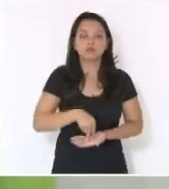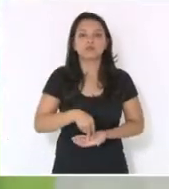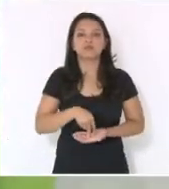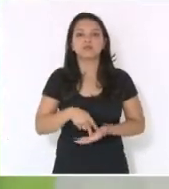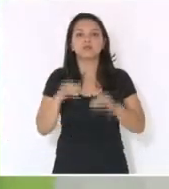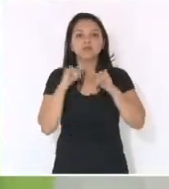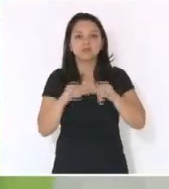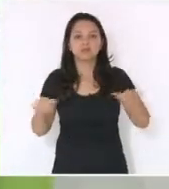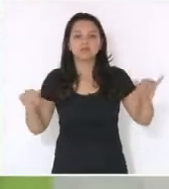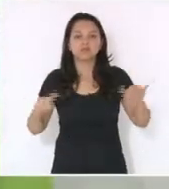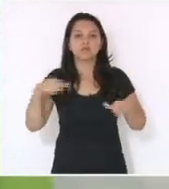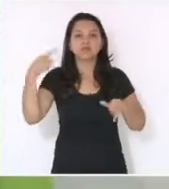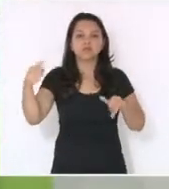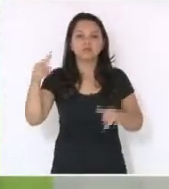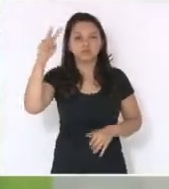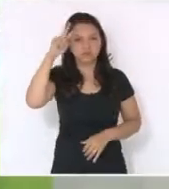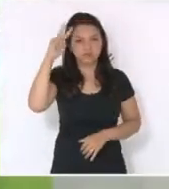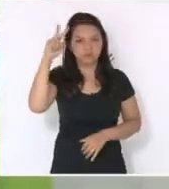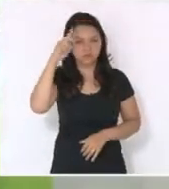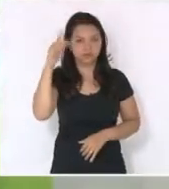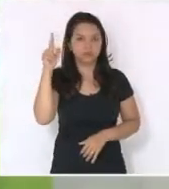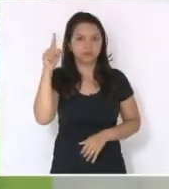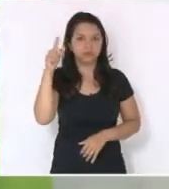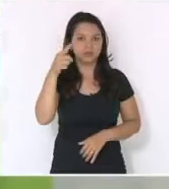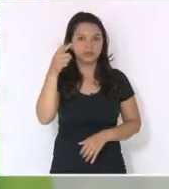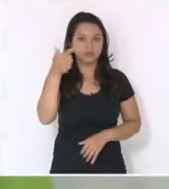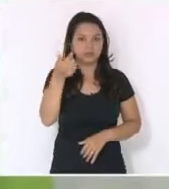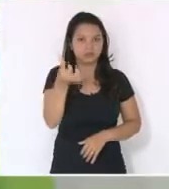anunciar que na próxima segunda-feira, dia 16